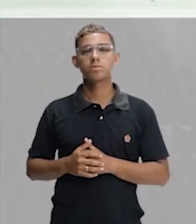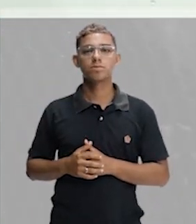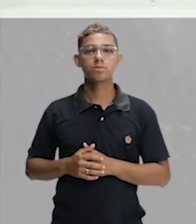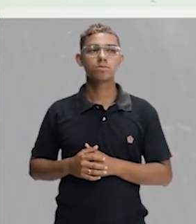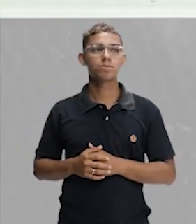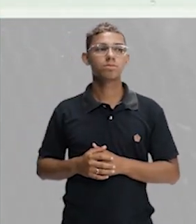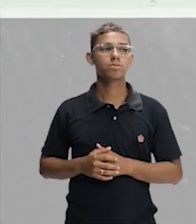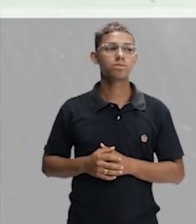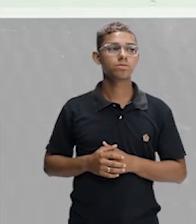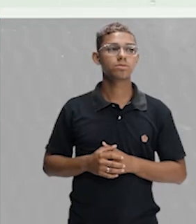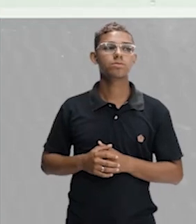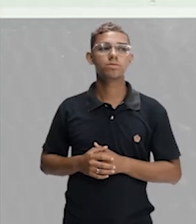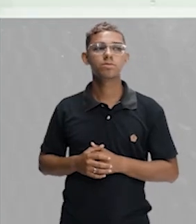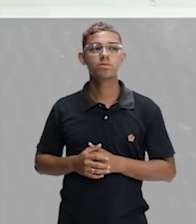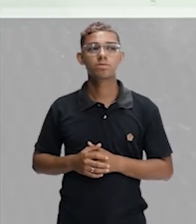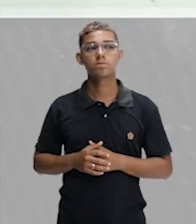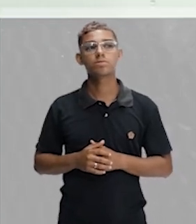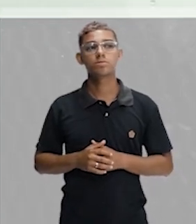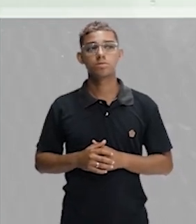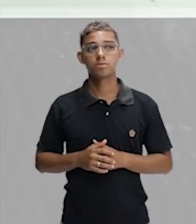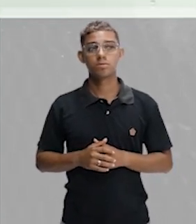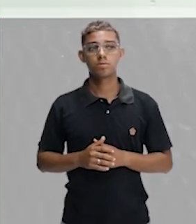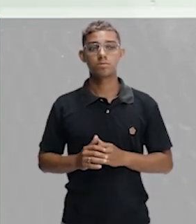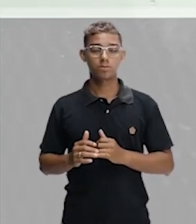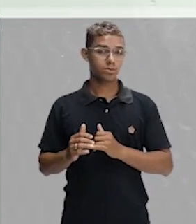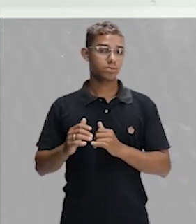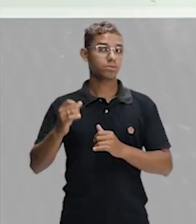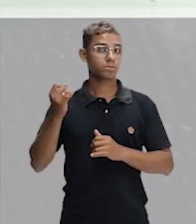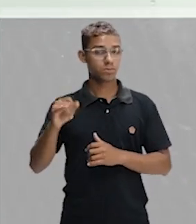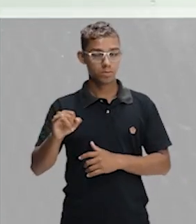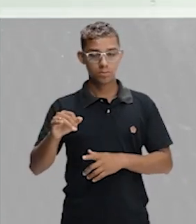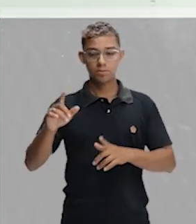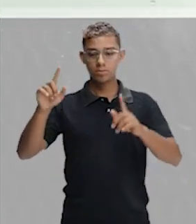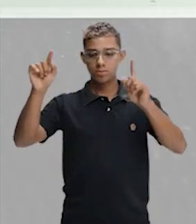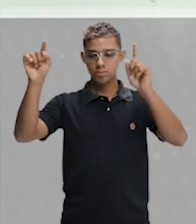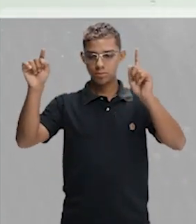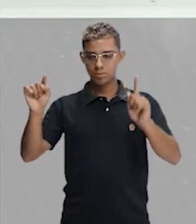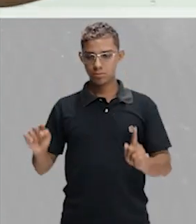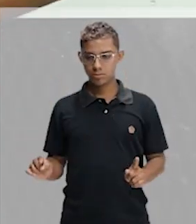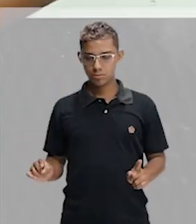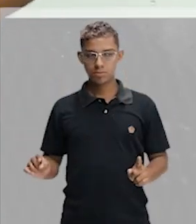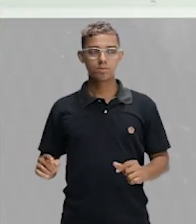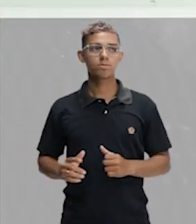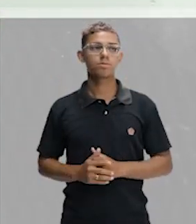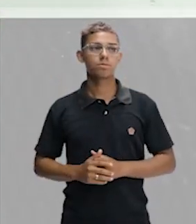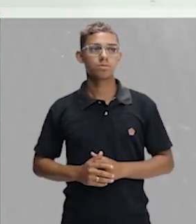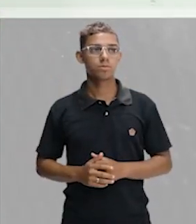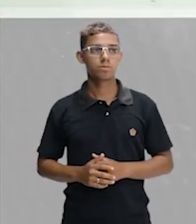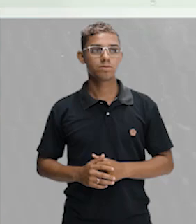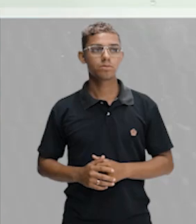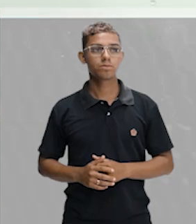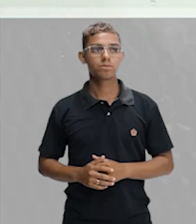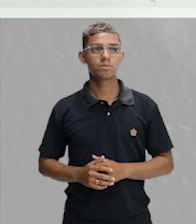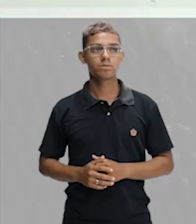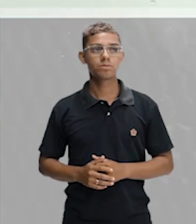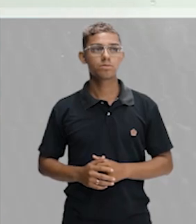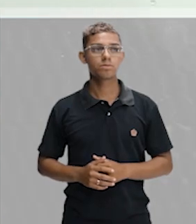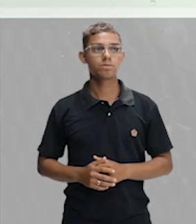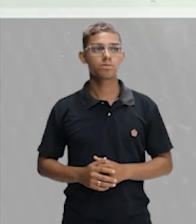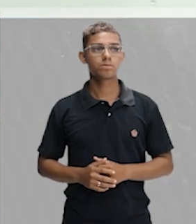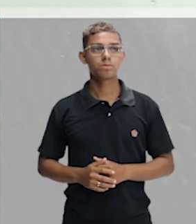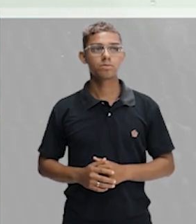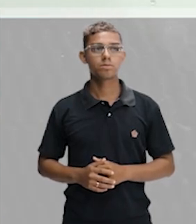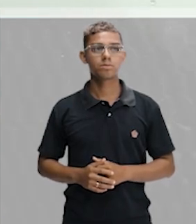se ela fizer 90 graus se ela for perpendicular com eixo X Ele não vai se definir e se é a reta